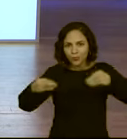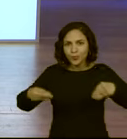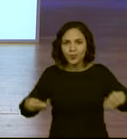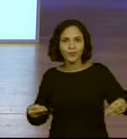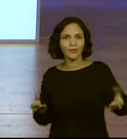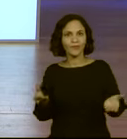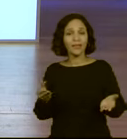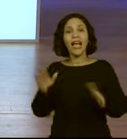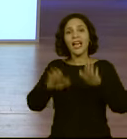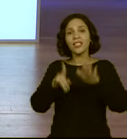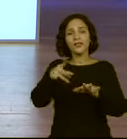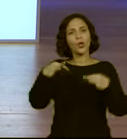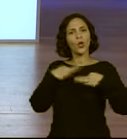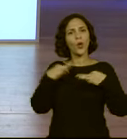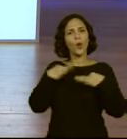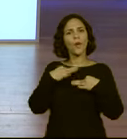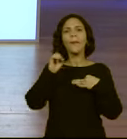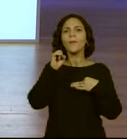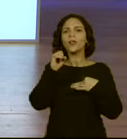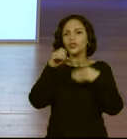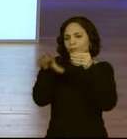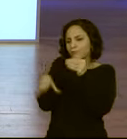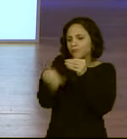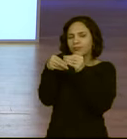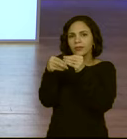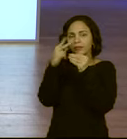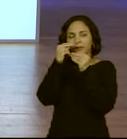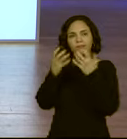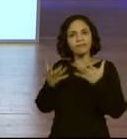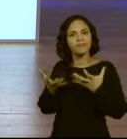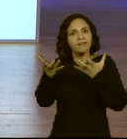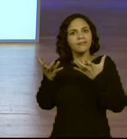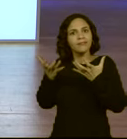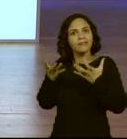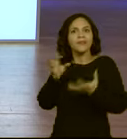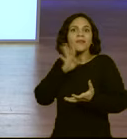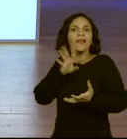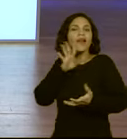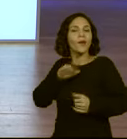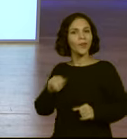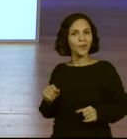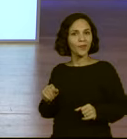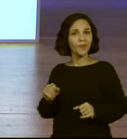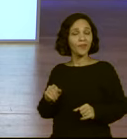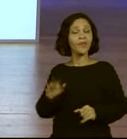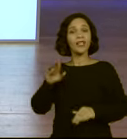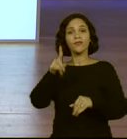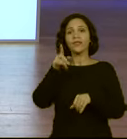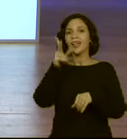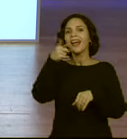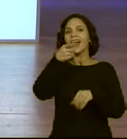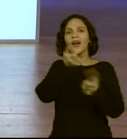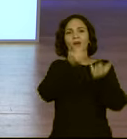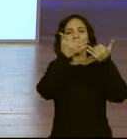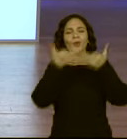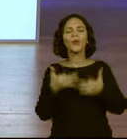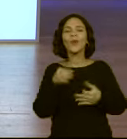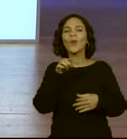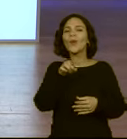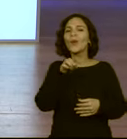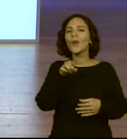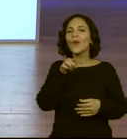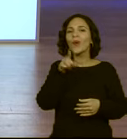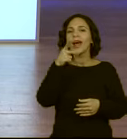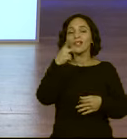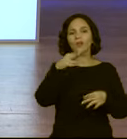acessórios uma roupa você pode colocar um acessório e ela já fica mais legal né você mesmo contou outro dia para mim